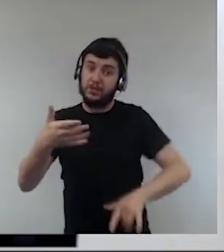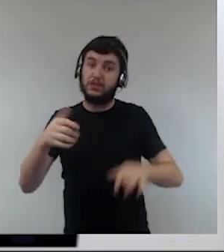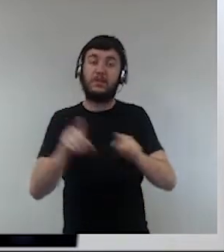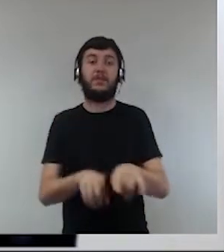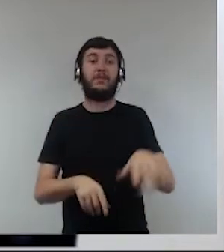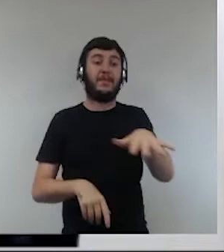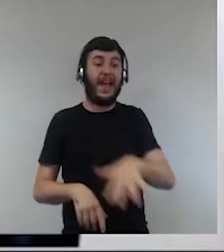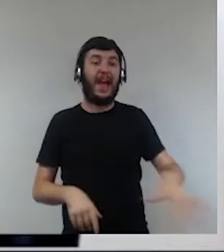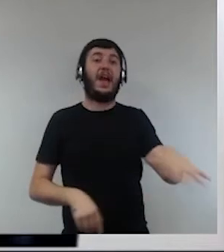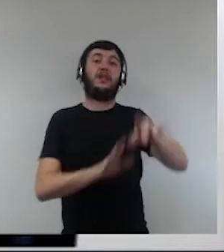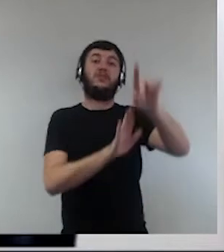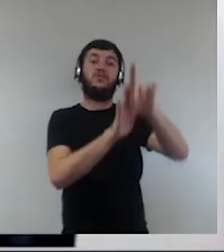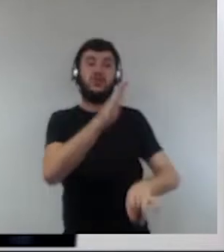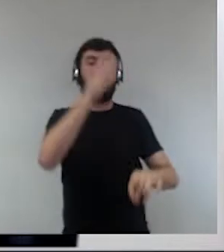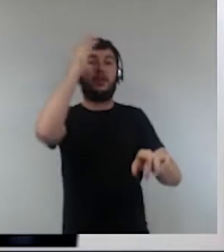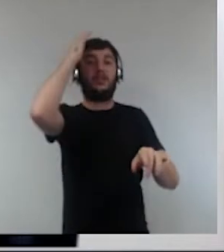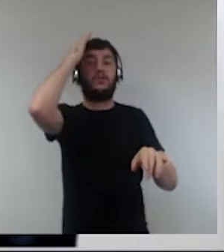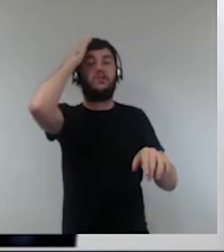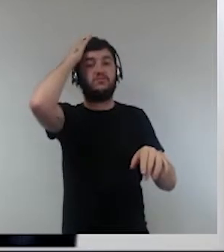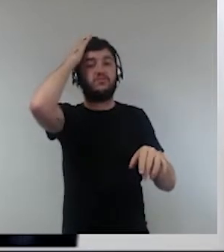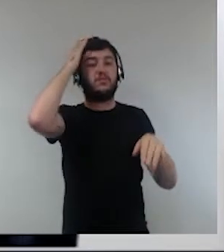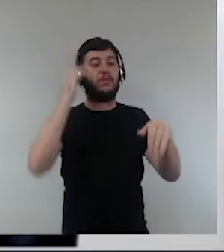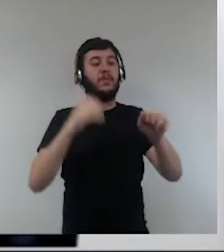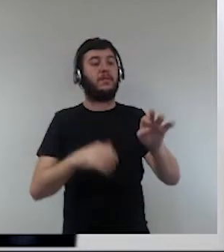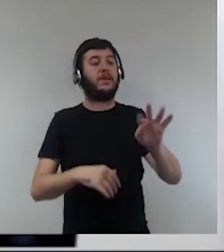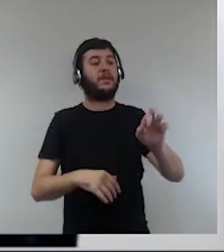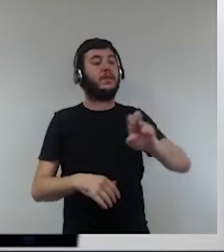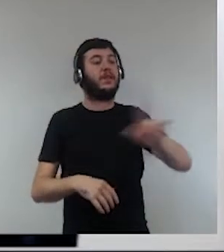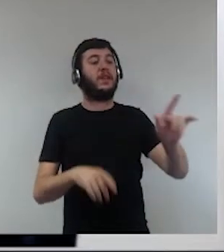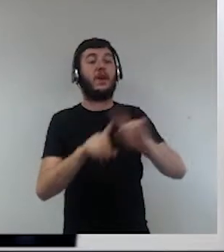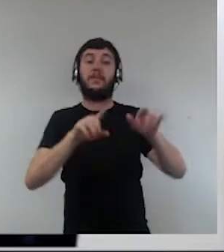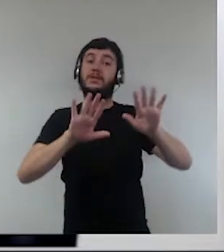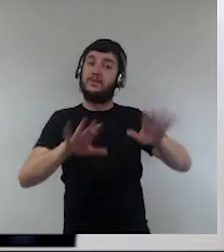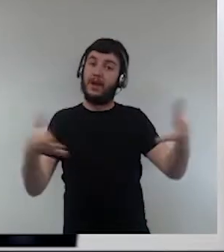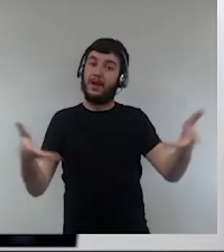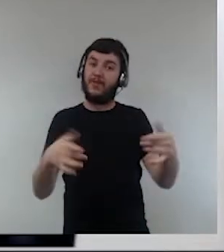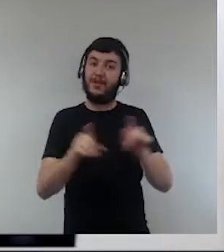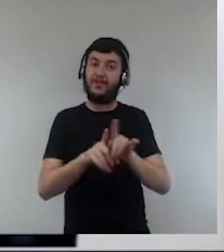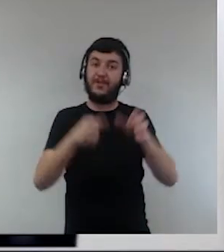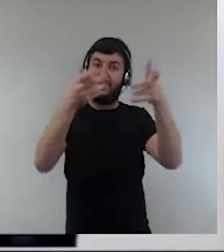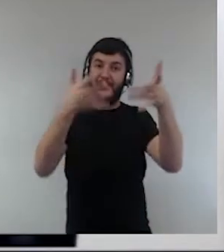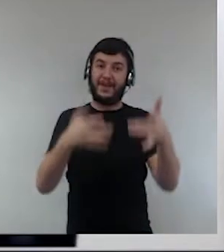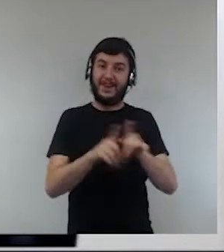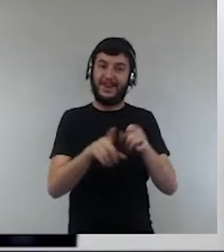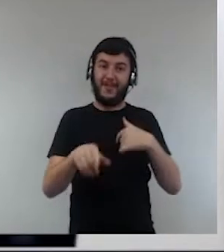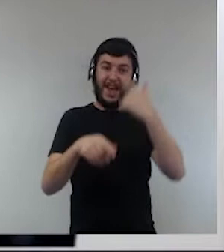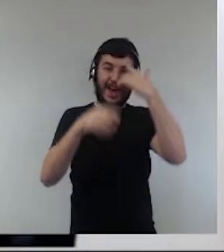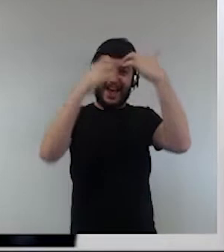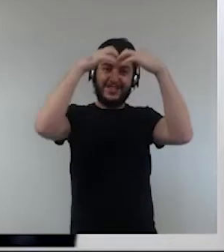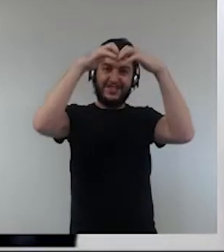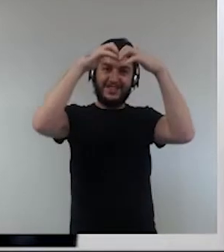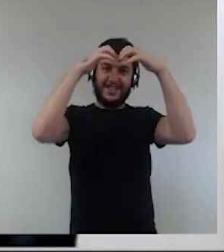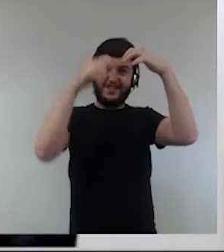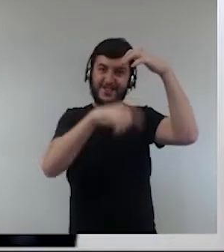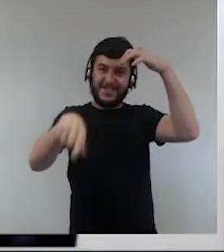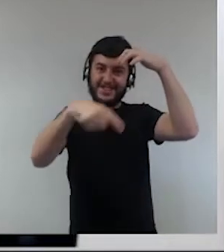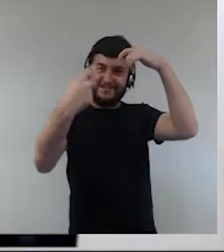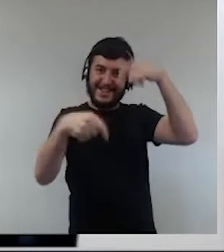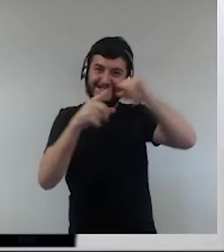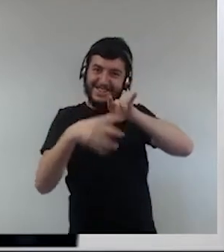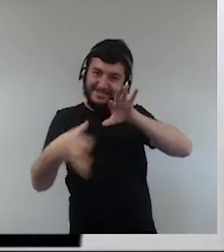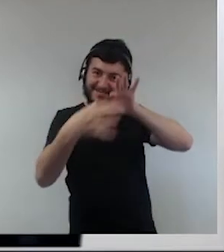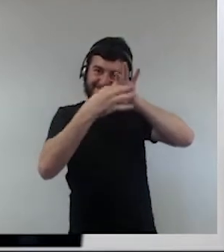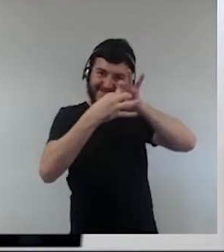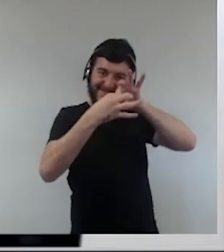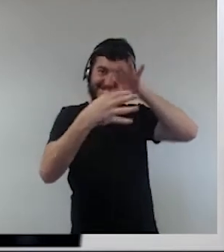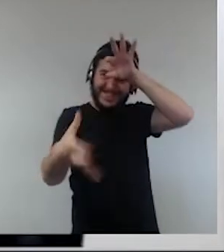direito material. Eu estou construindo um raciocínio por analogia, dispositivos estes que dizem o seguinte, que,